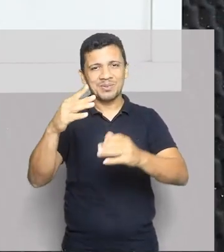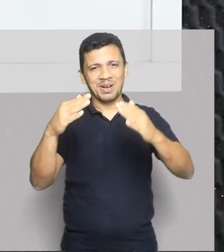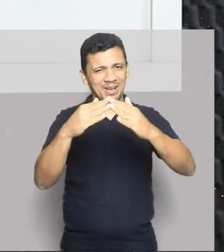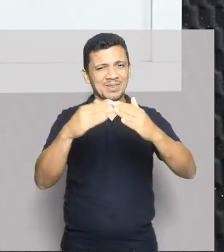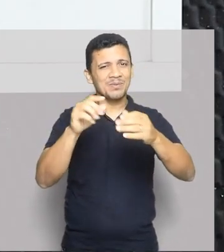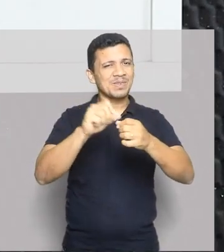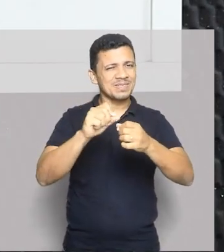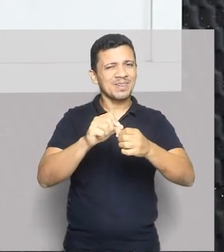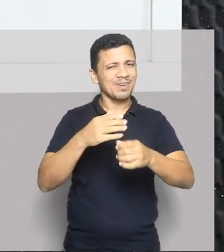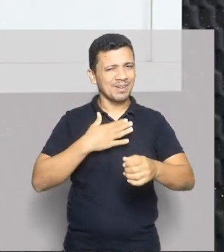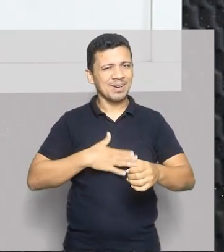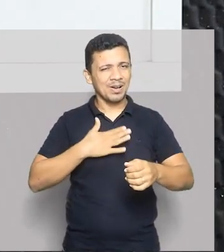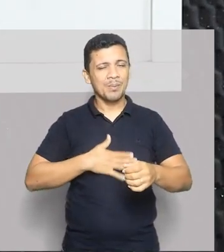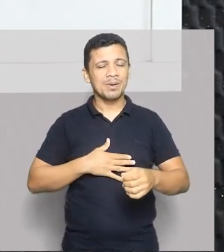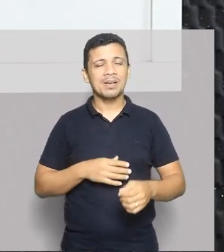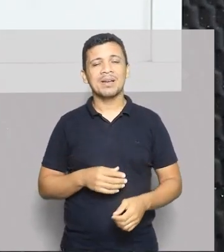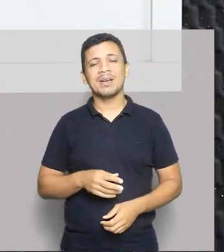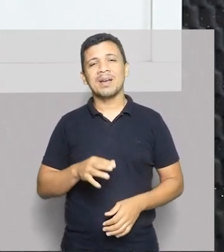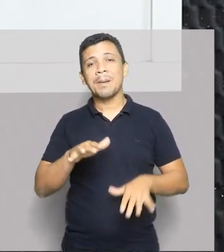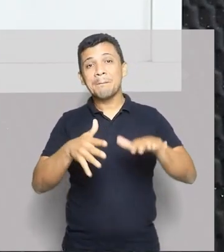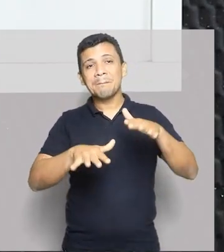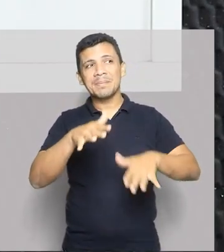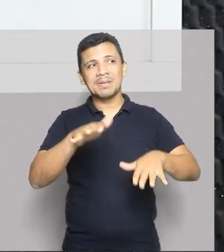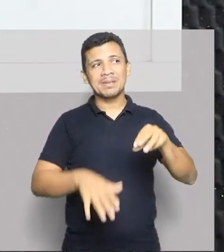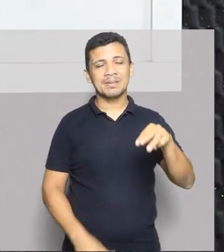você vai encontrar que essa média, então, vai ser